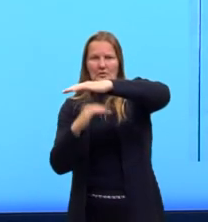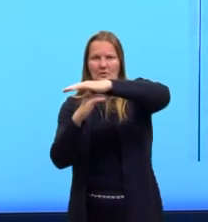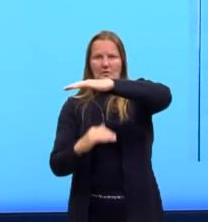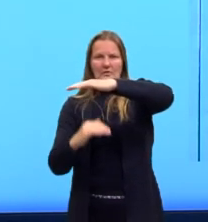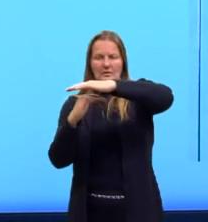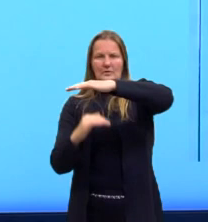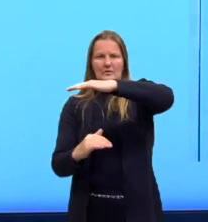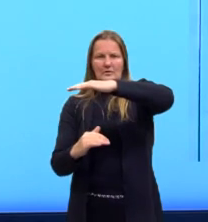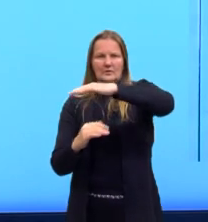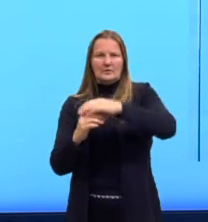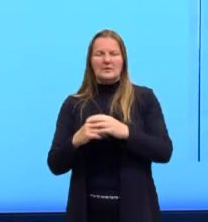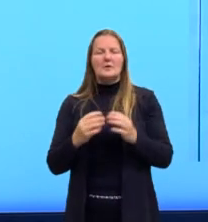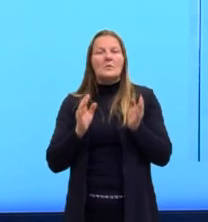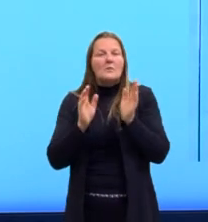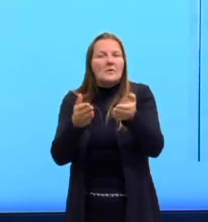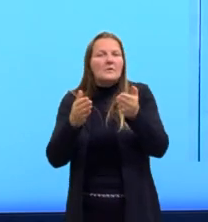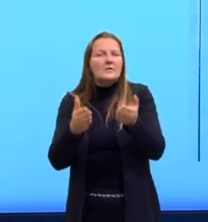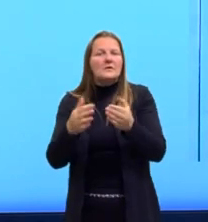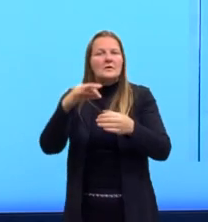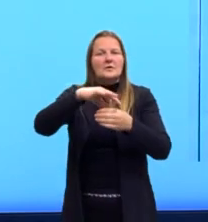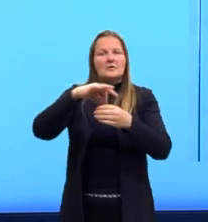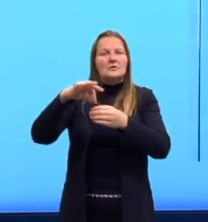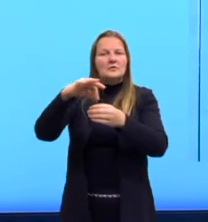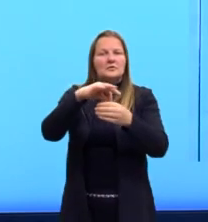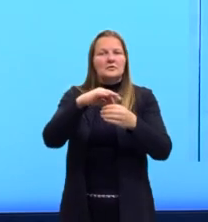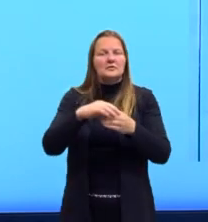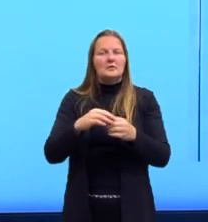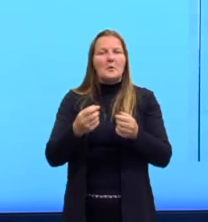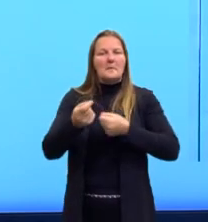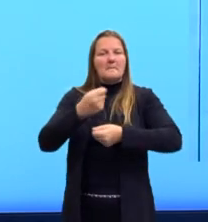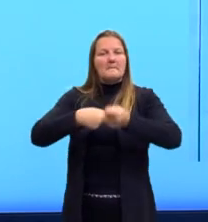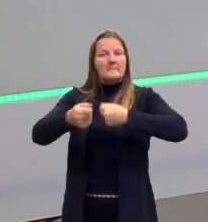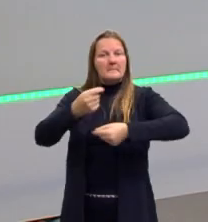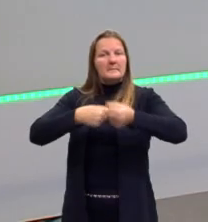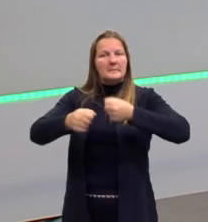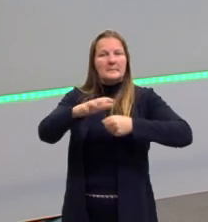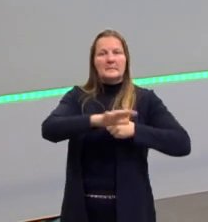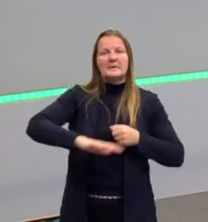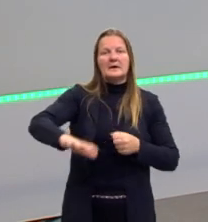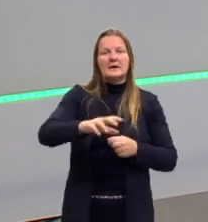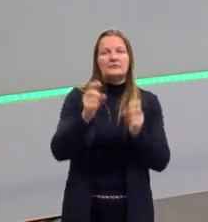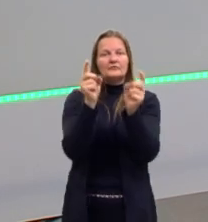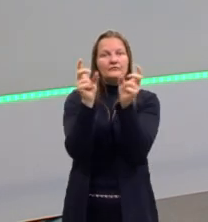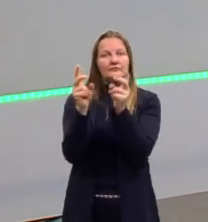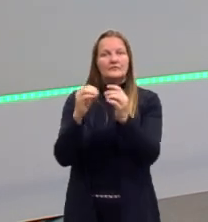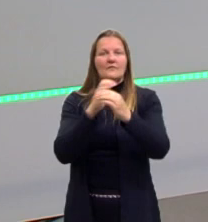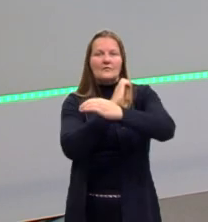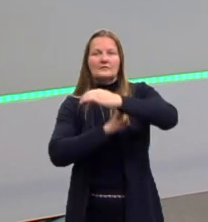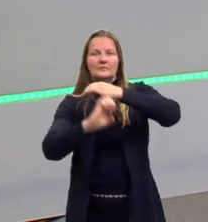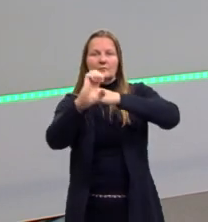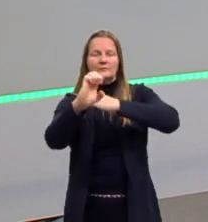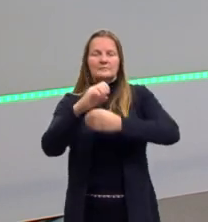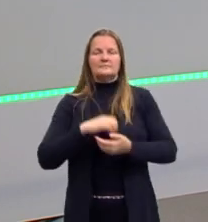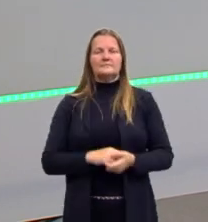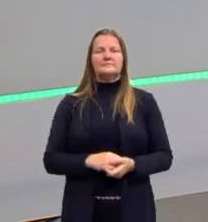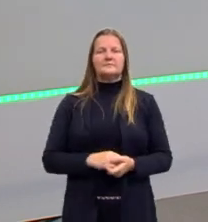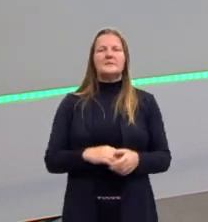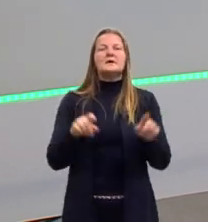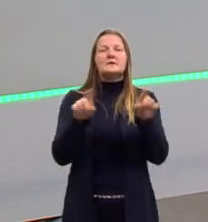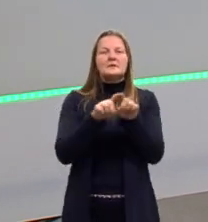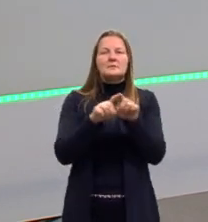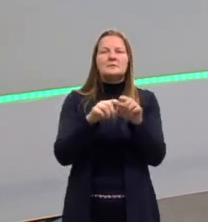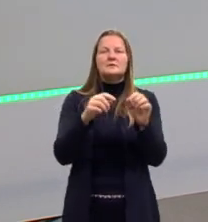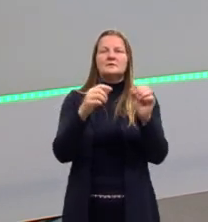e É voltado justamente para essa esse mercado externo vão passar mais uma então aqui ó